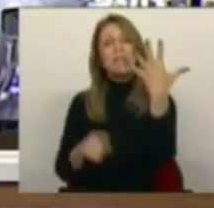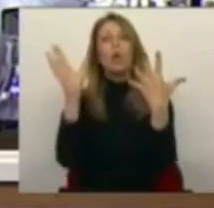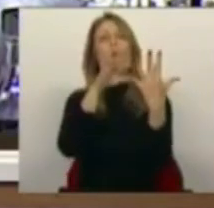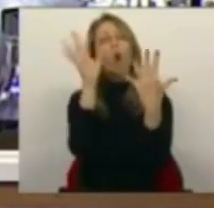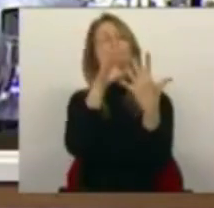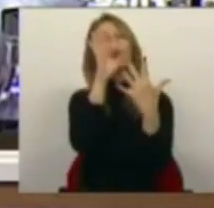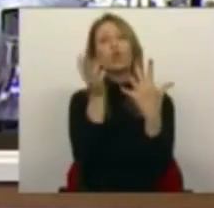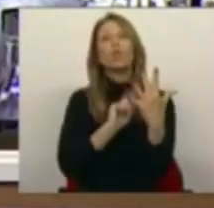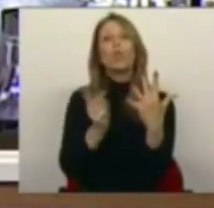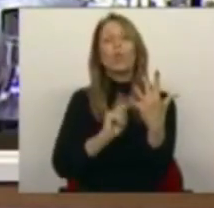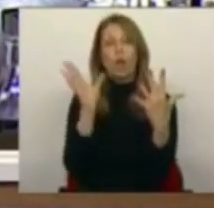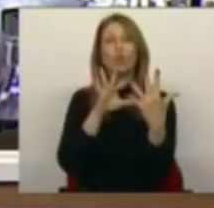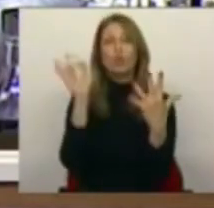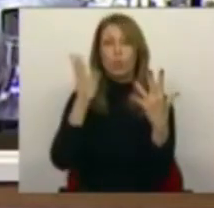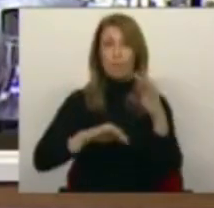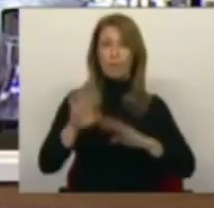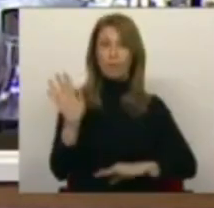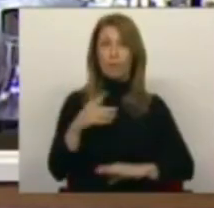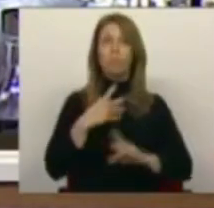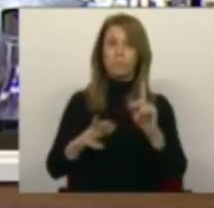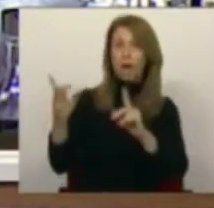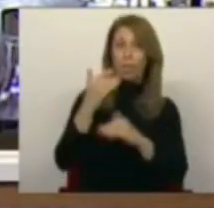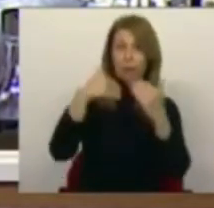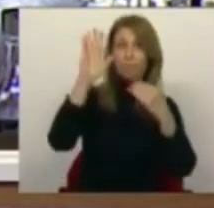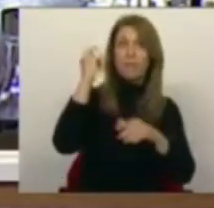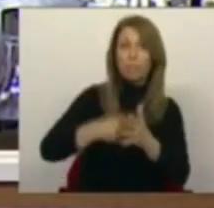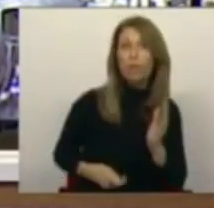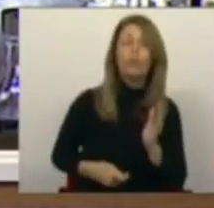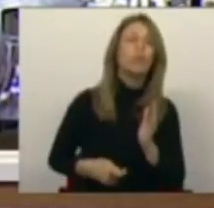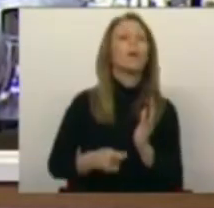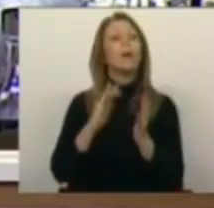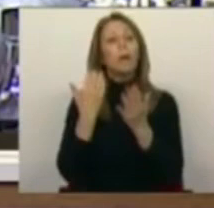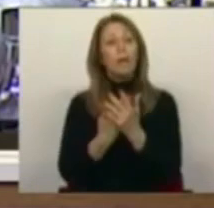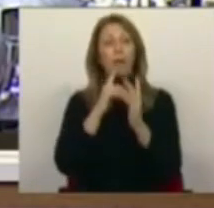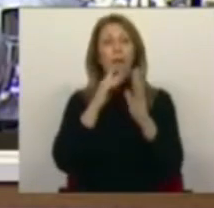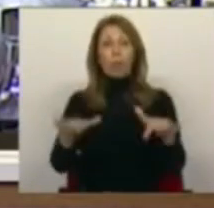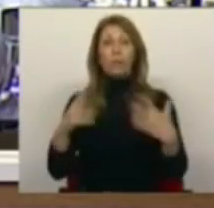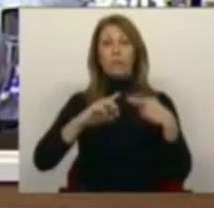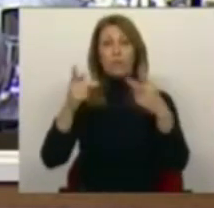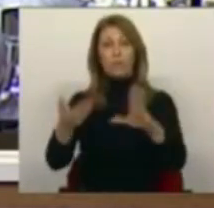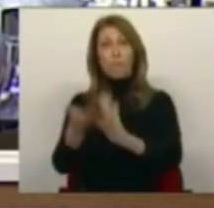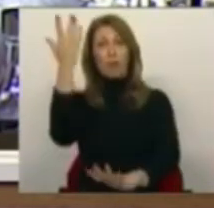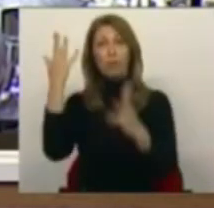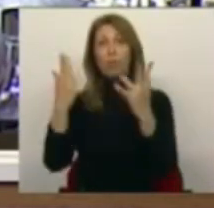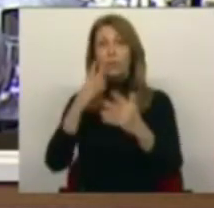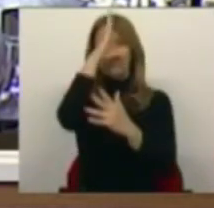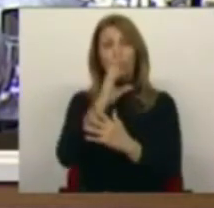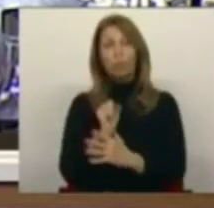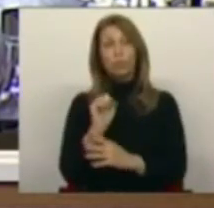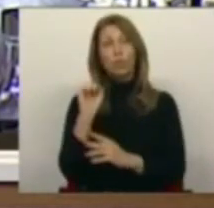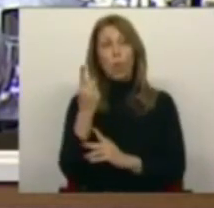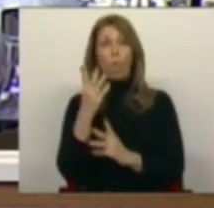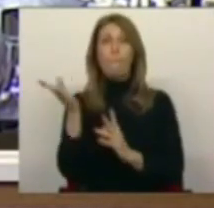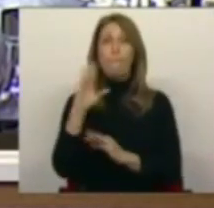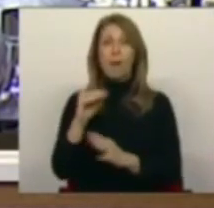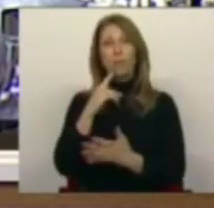Qual é a escolha que vai ser feita? Vão aumentar mais os impostos para permitir maiores transferências do Orçamento de Estado ou maiores consignações, como